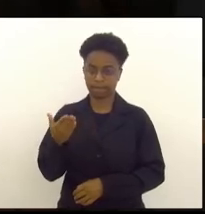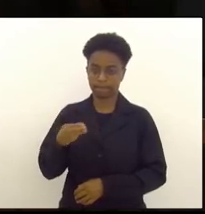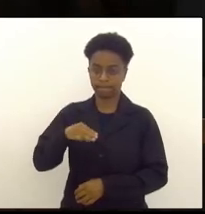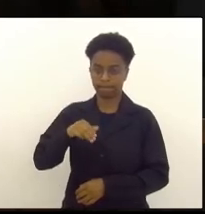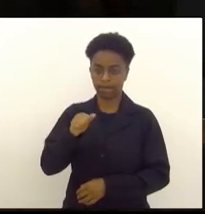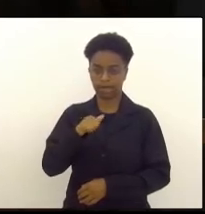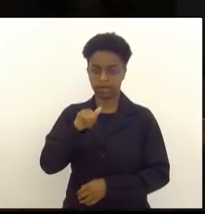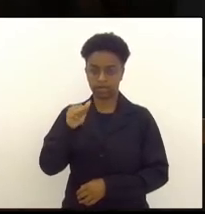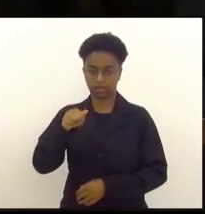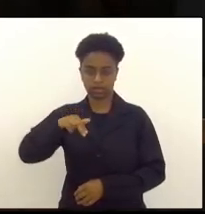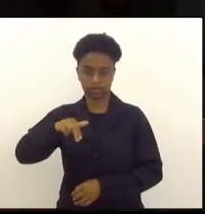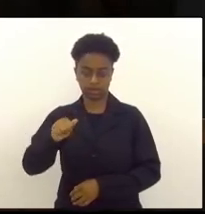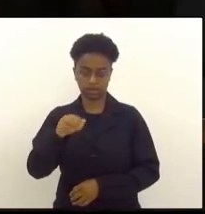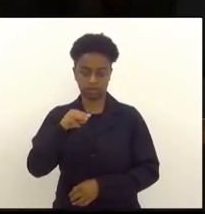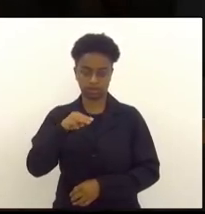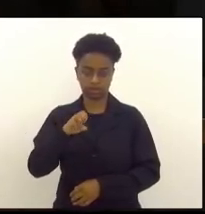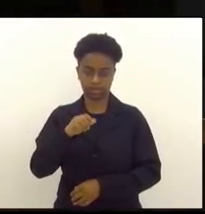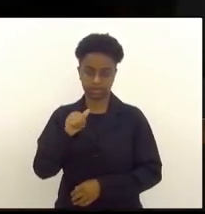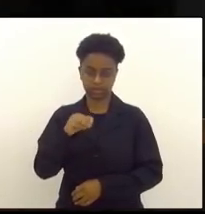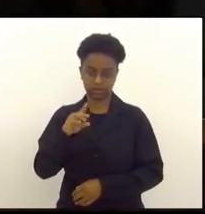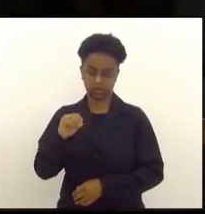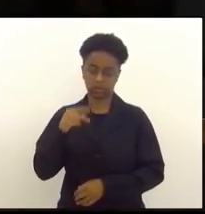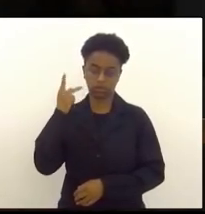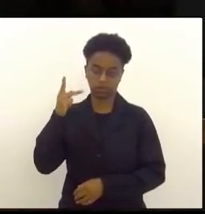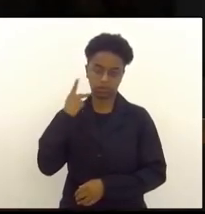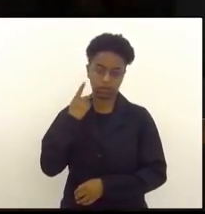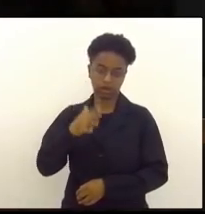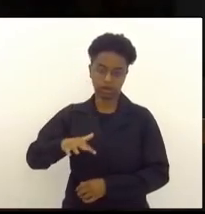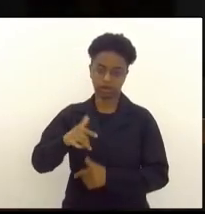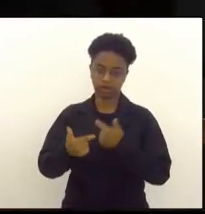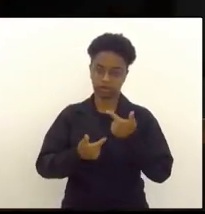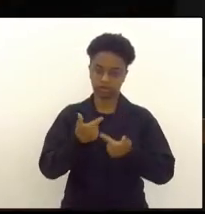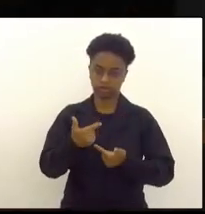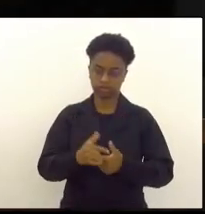Maiana Macedo, procuradora do Trabalho.